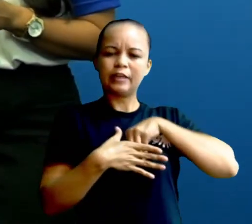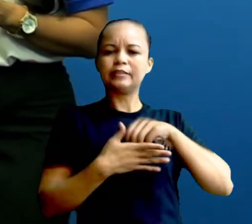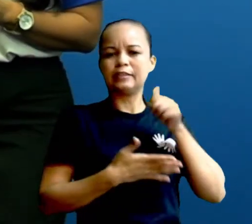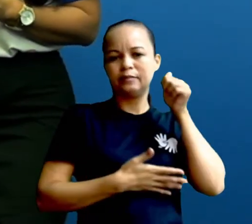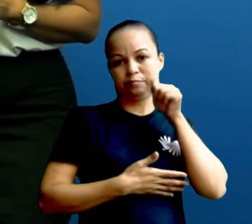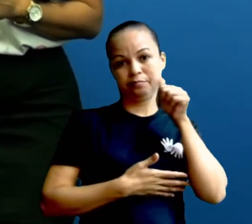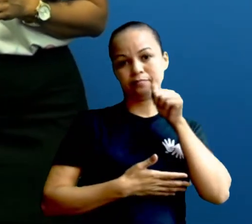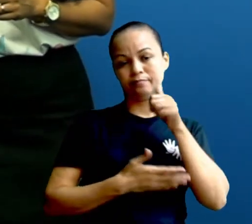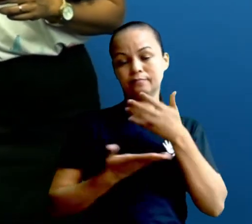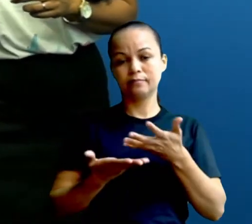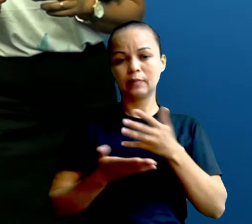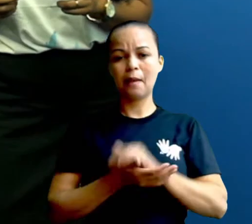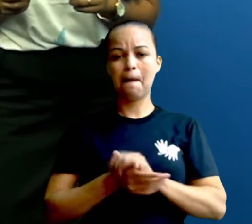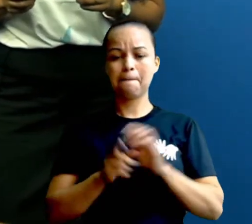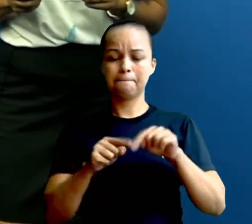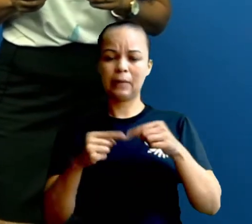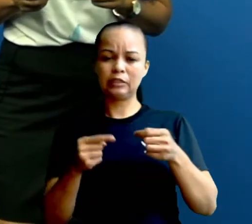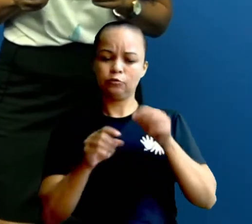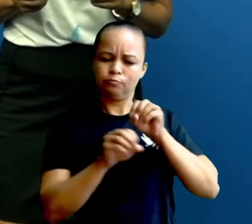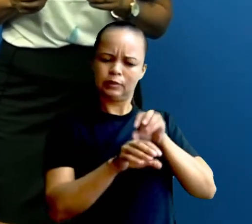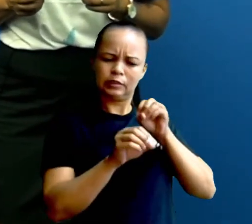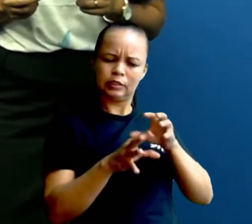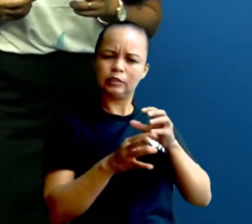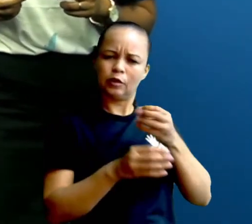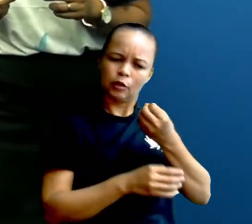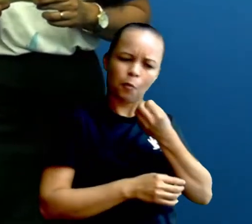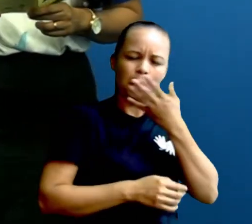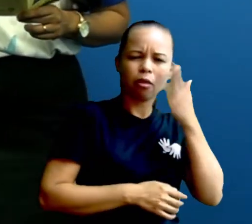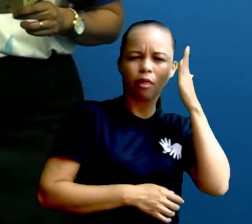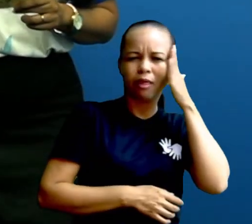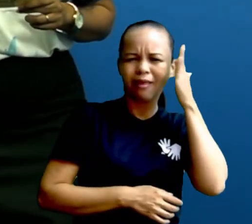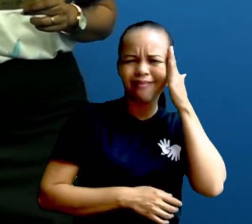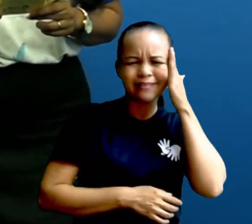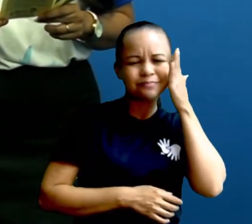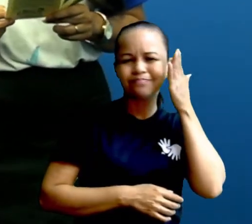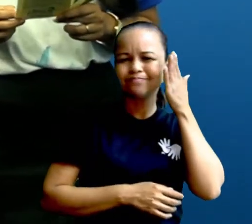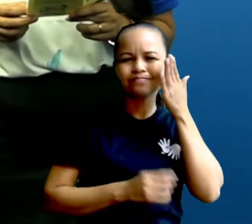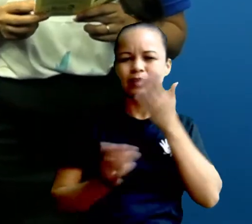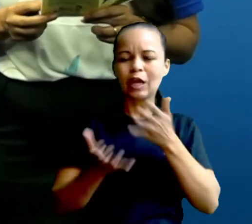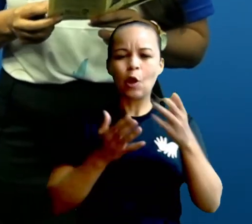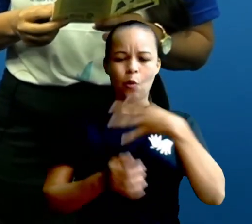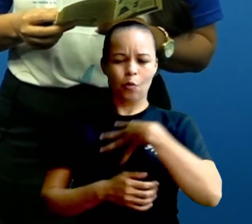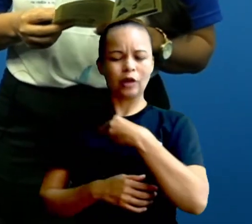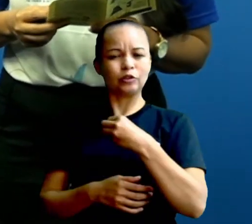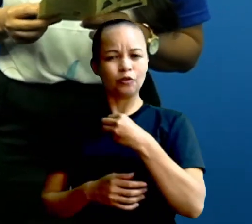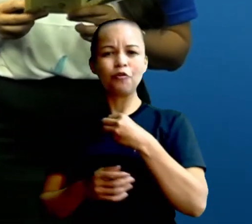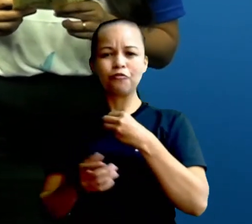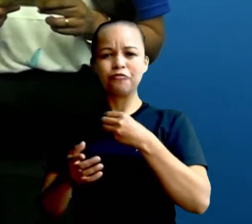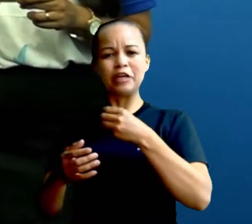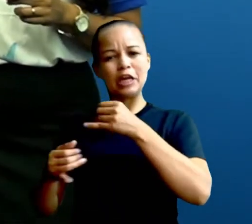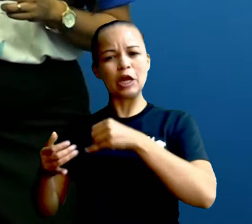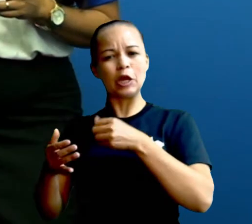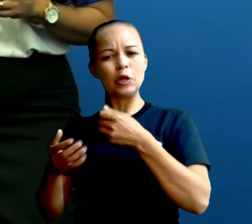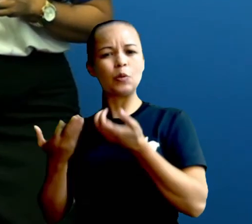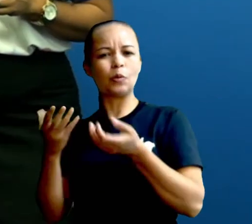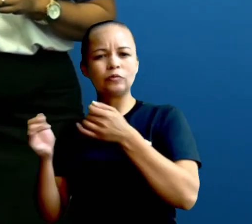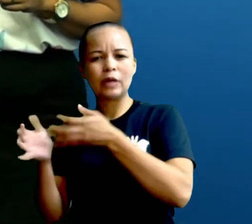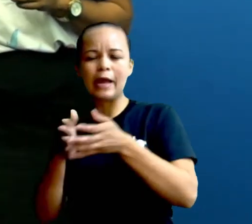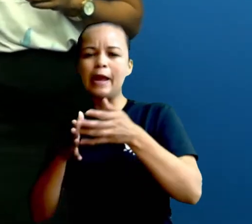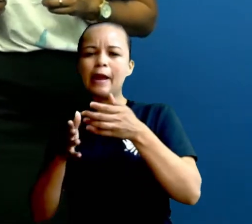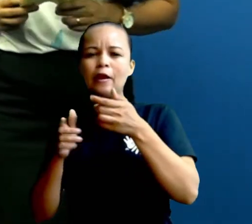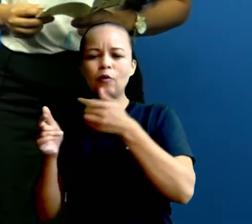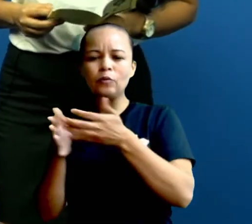essência feminina, pois nem tudo que ela ensina é tão bem compreendido. Quando o filho quebra a cara, se arrepende